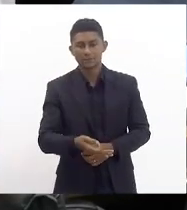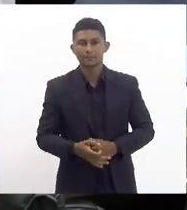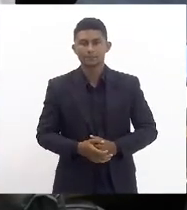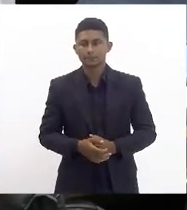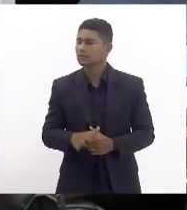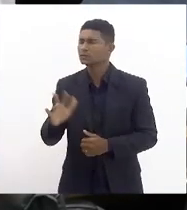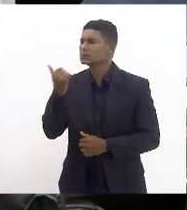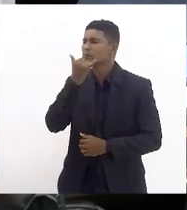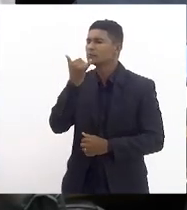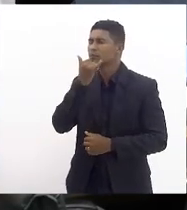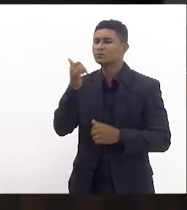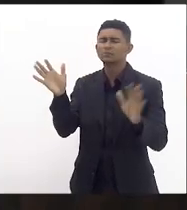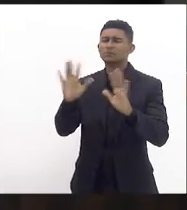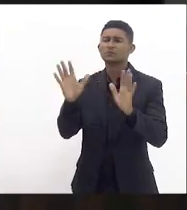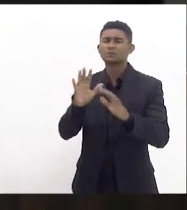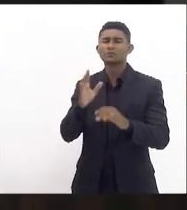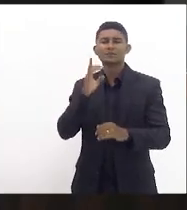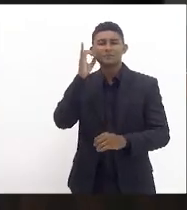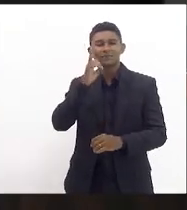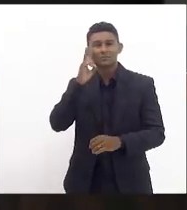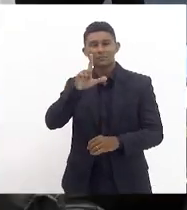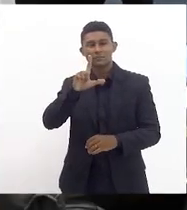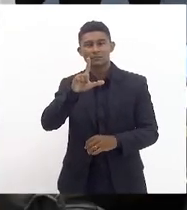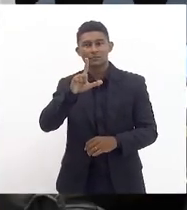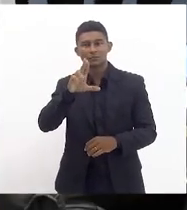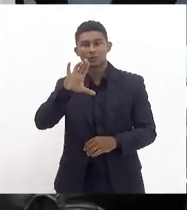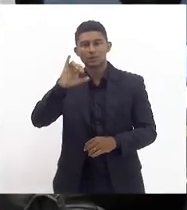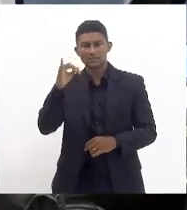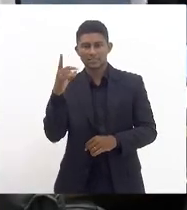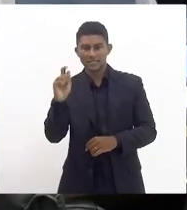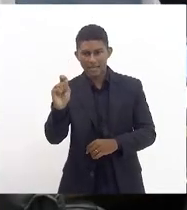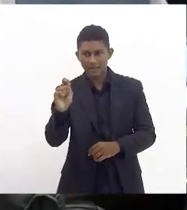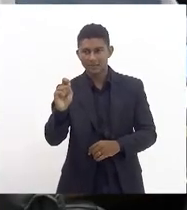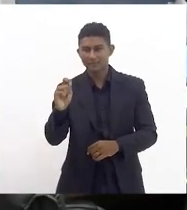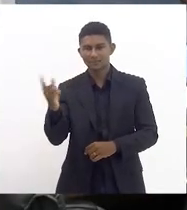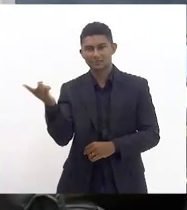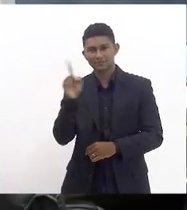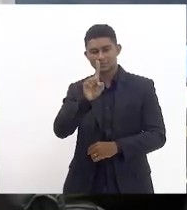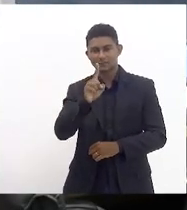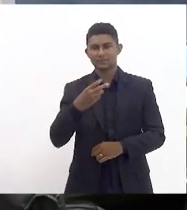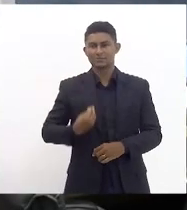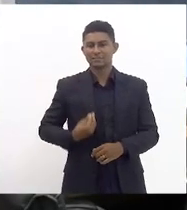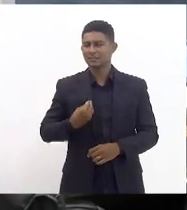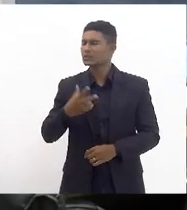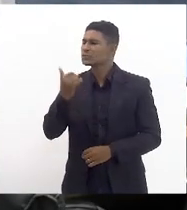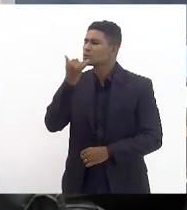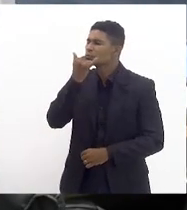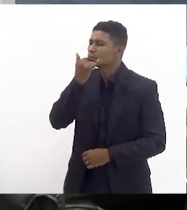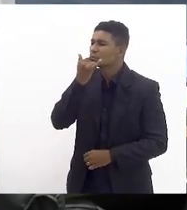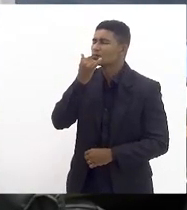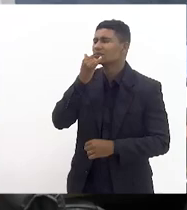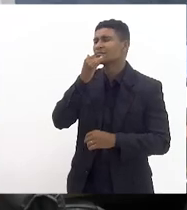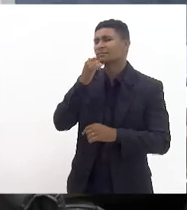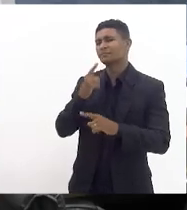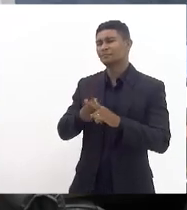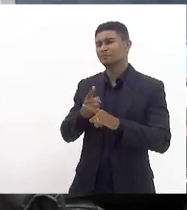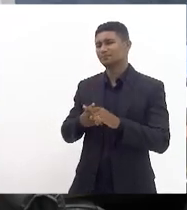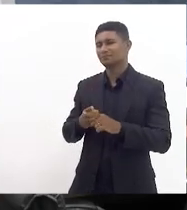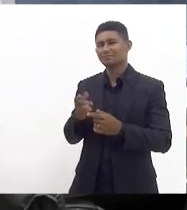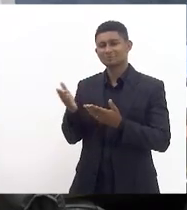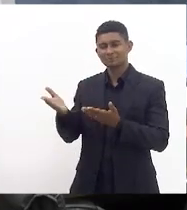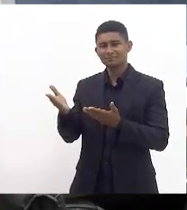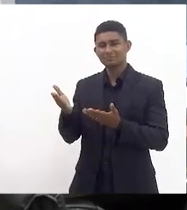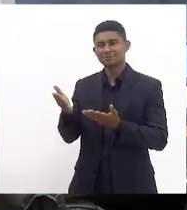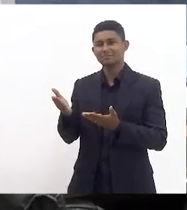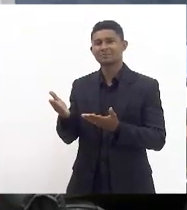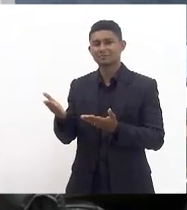Ah, não, perdão, Mônica, a deputada Lucinha está presente. Favorável, presidente. Perdão, Mônica, porque a Lucinha disse que ia se retirar, ia fazer uma